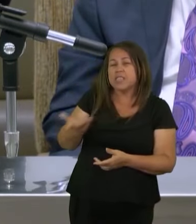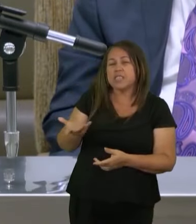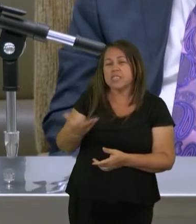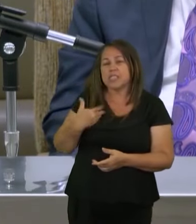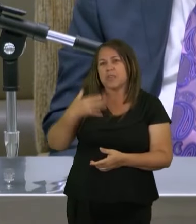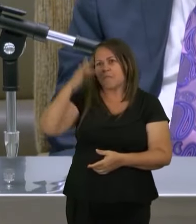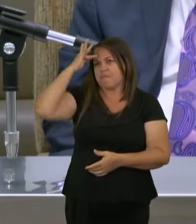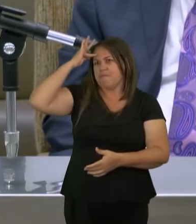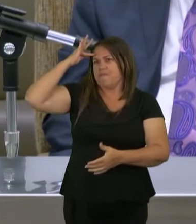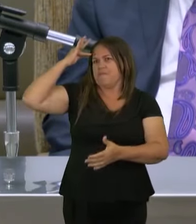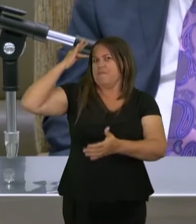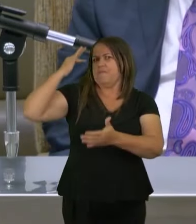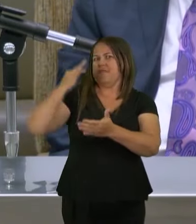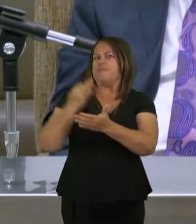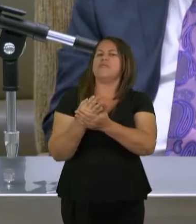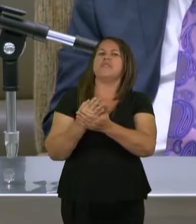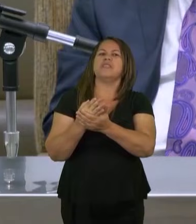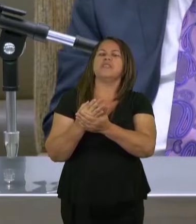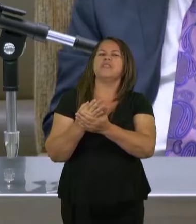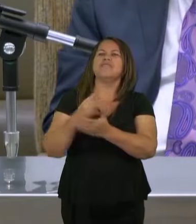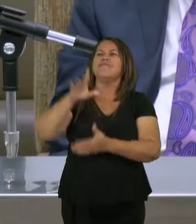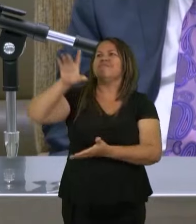com fé.